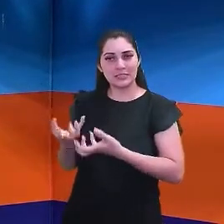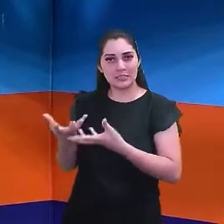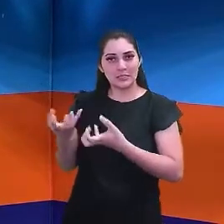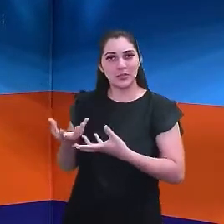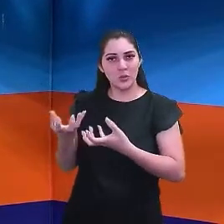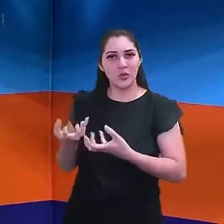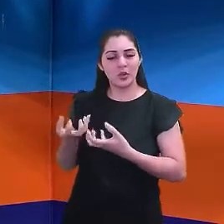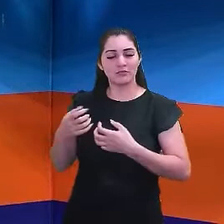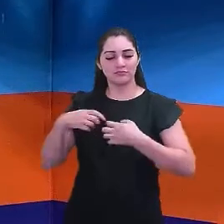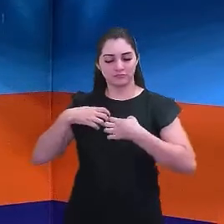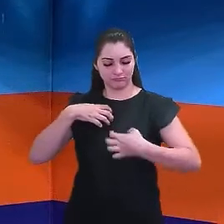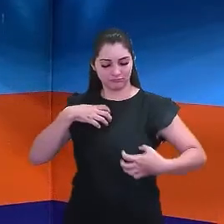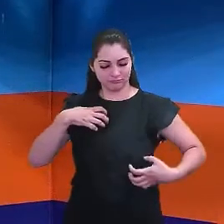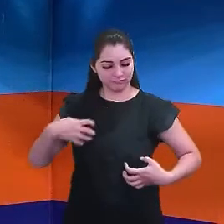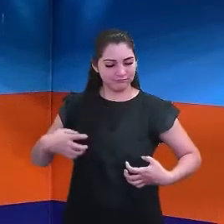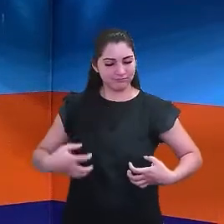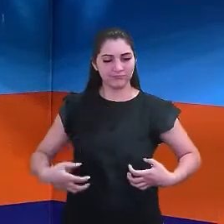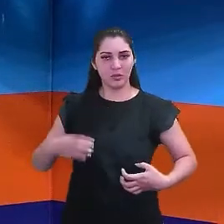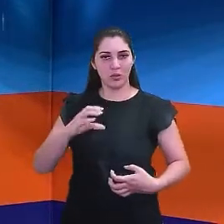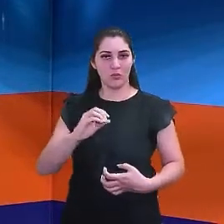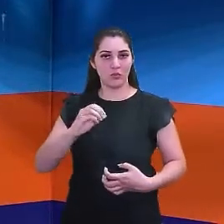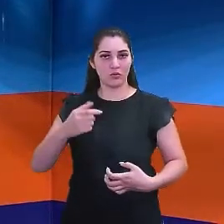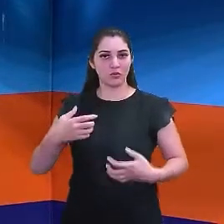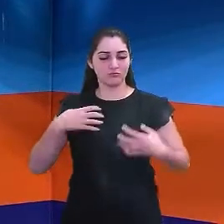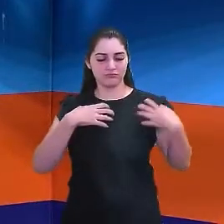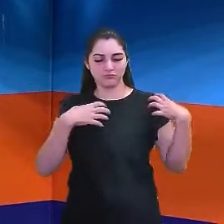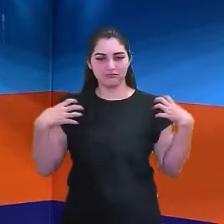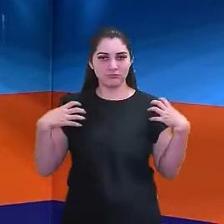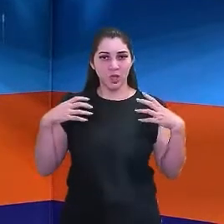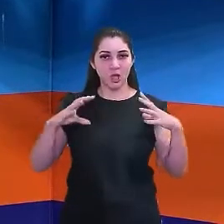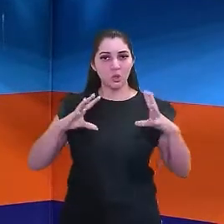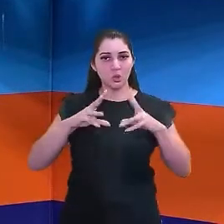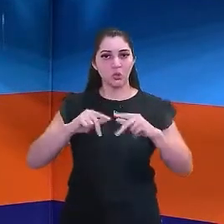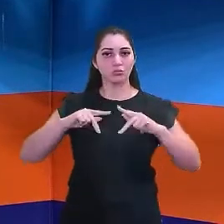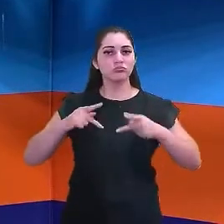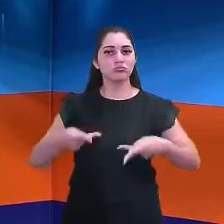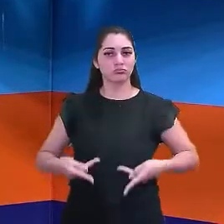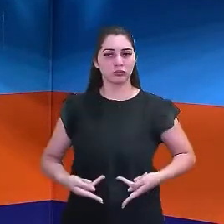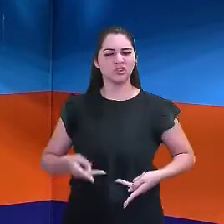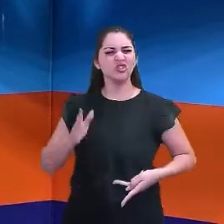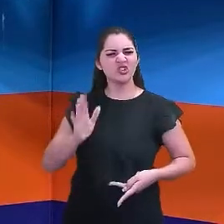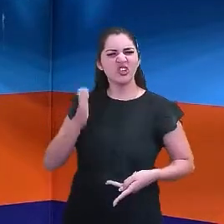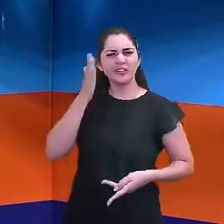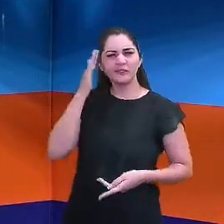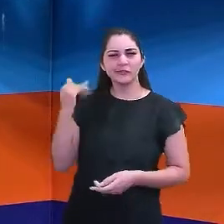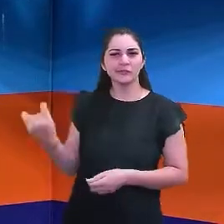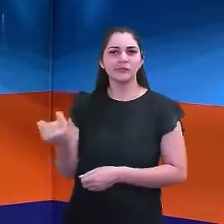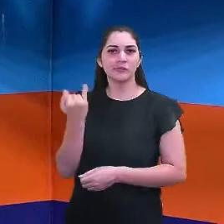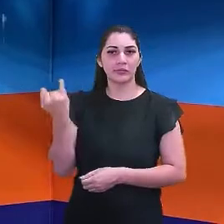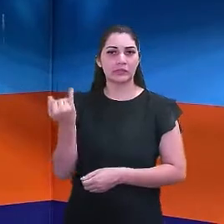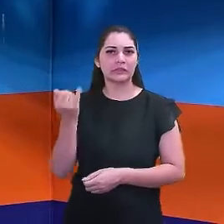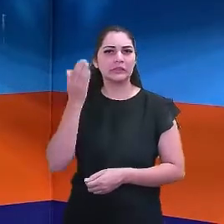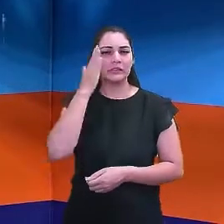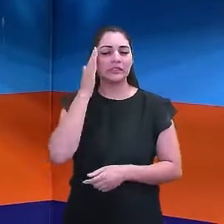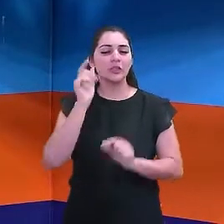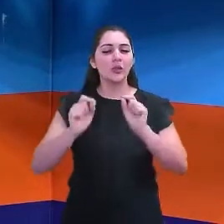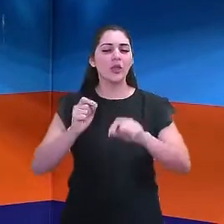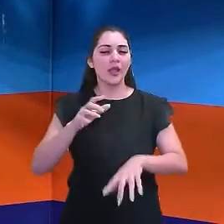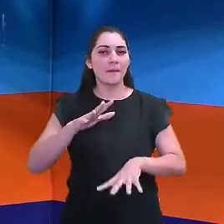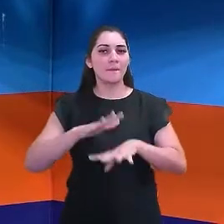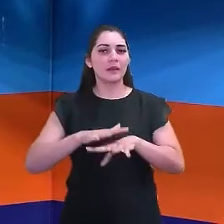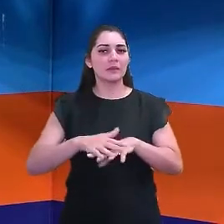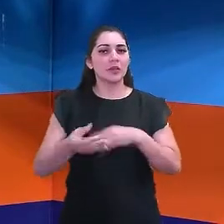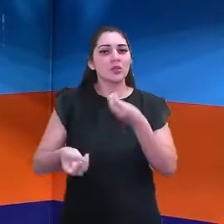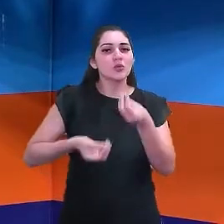para os órgãos, e aí eu não preciso nem reforçar, porque você já entendeu a importância disso aqui. Se você entendeu essa matemática, você está entendendo como